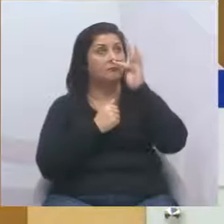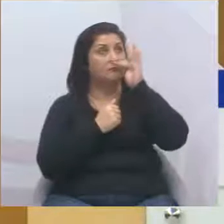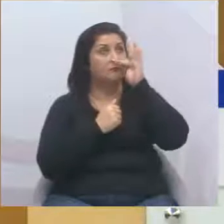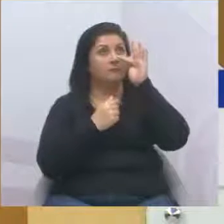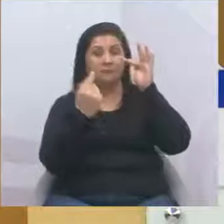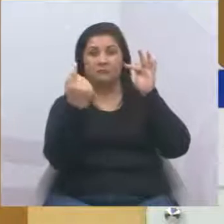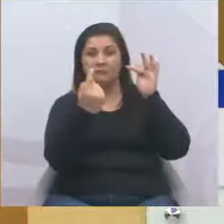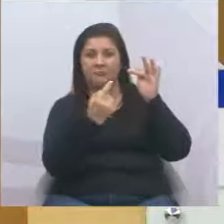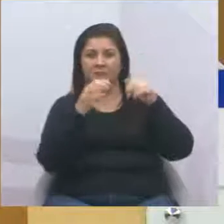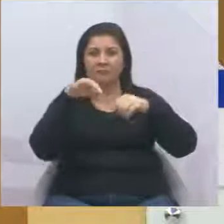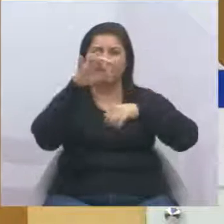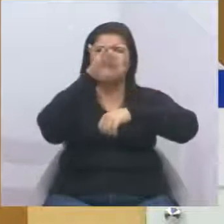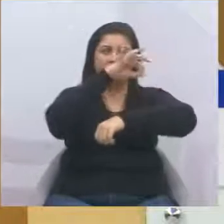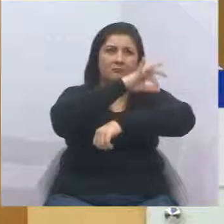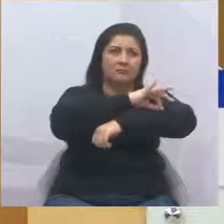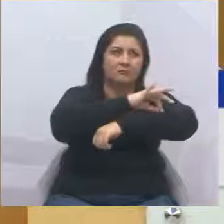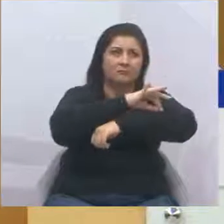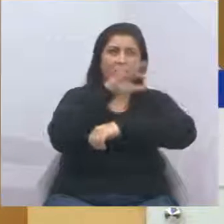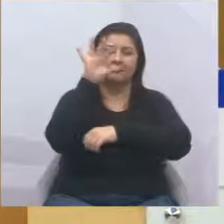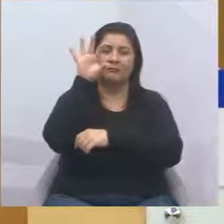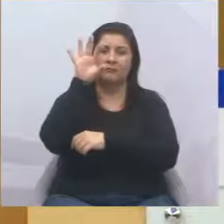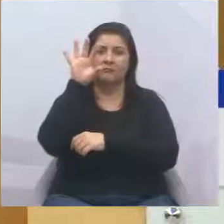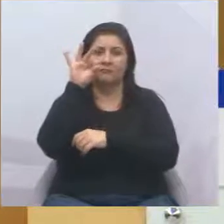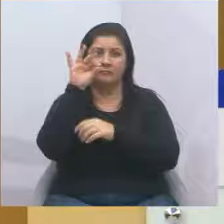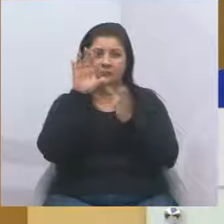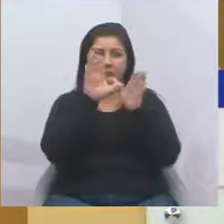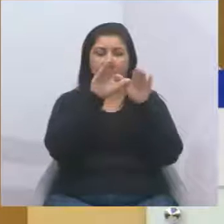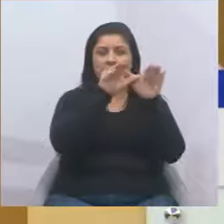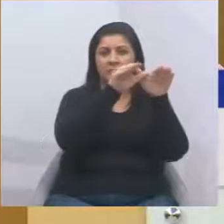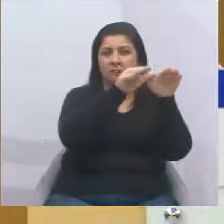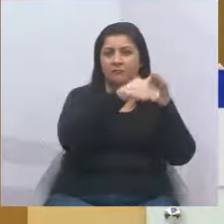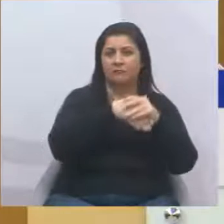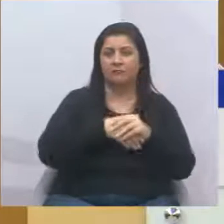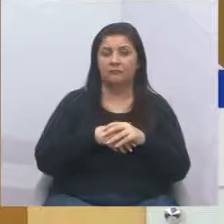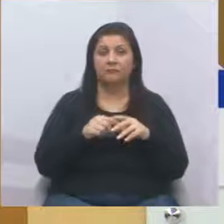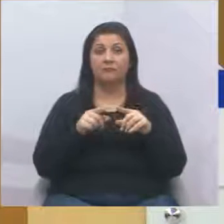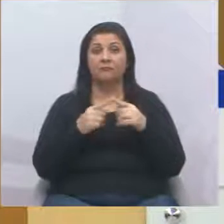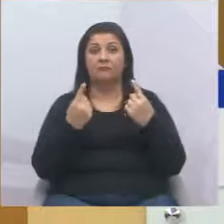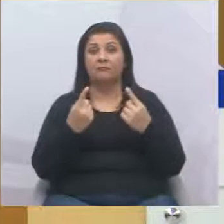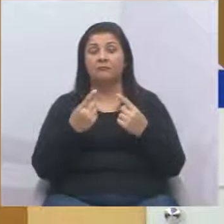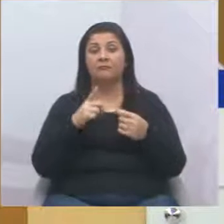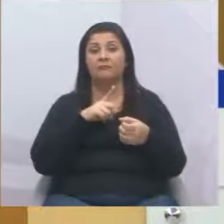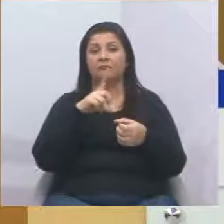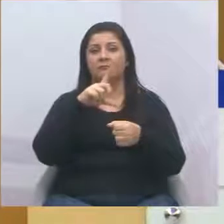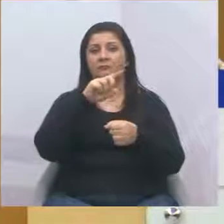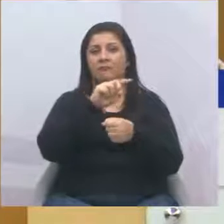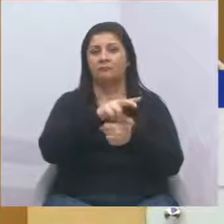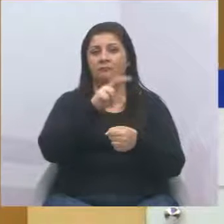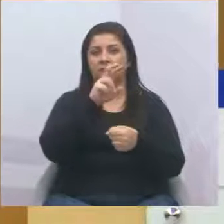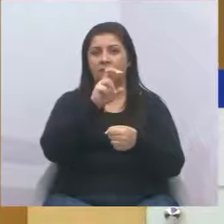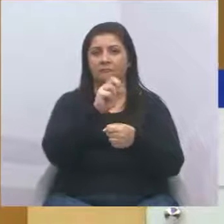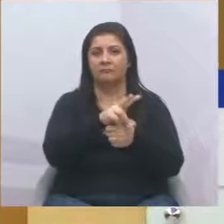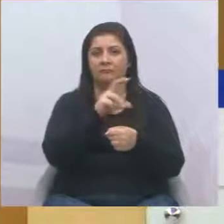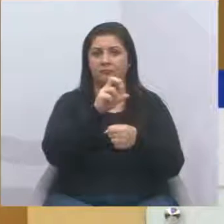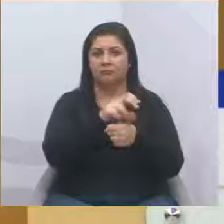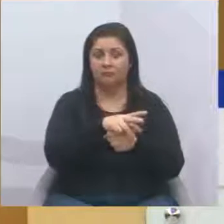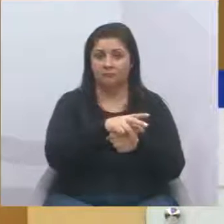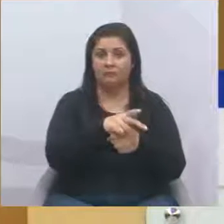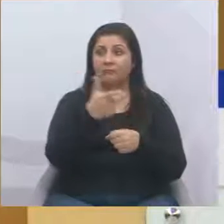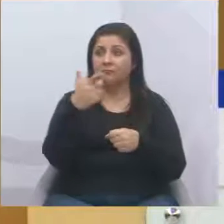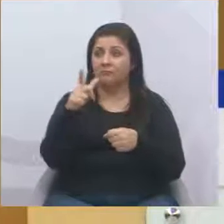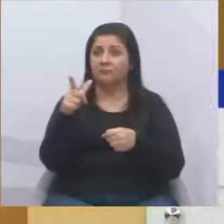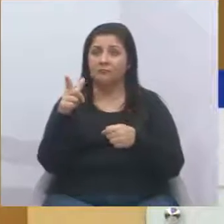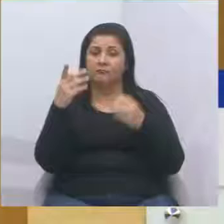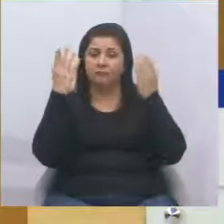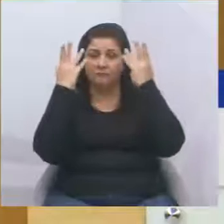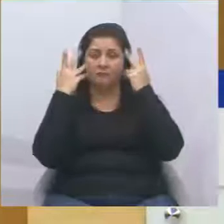abelhas, borboletas, beija-flores, porém, são considerados venenosas e fatais para esses ou outros